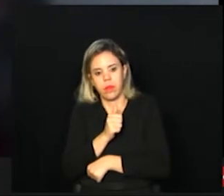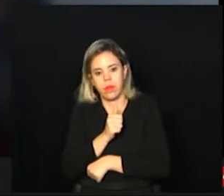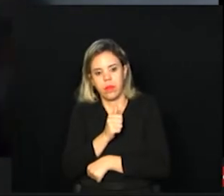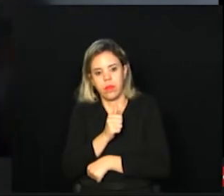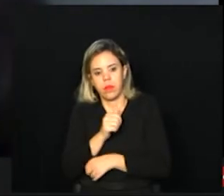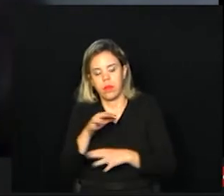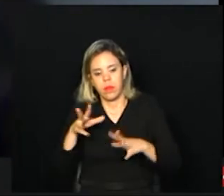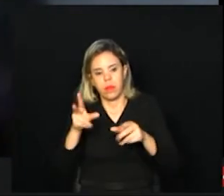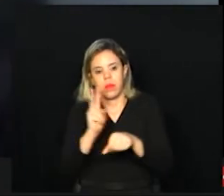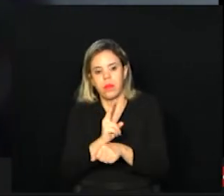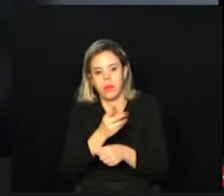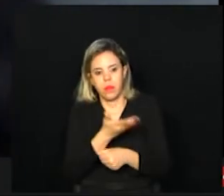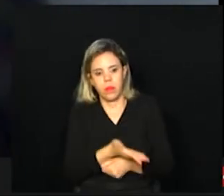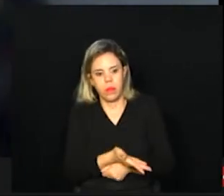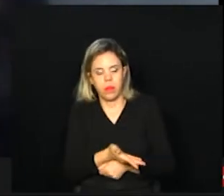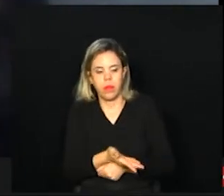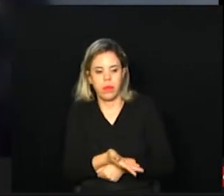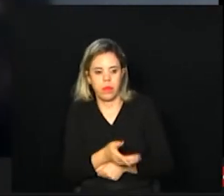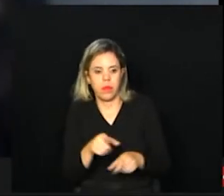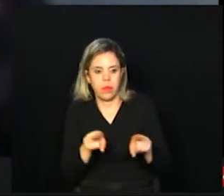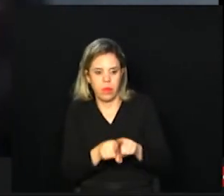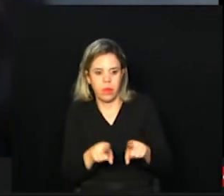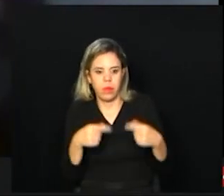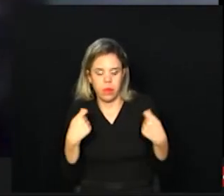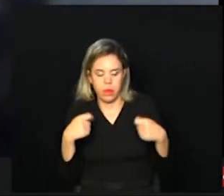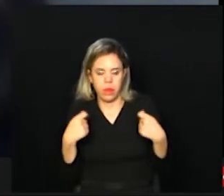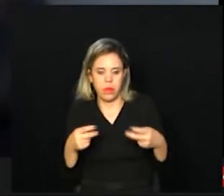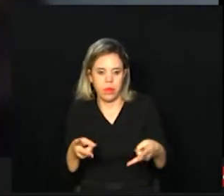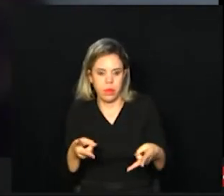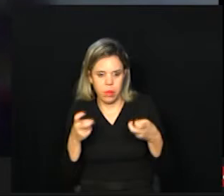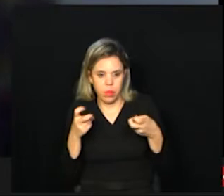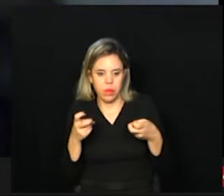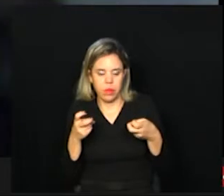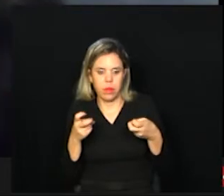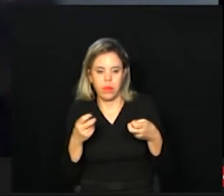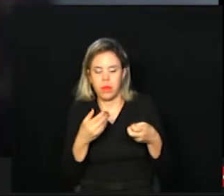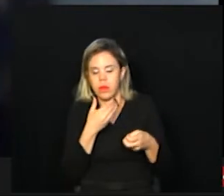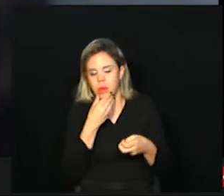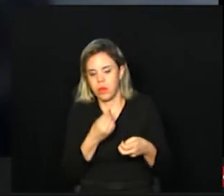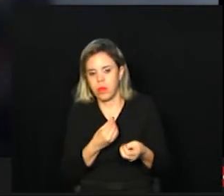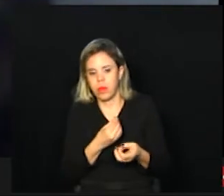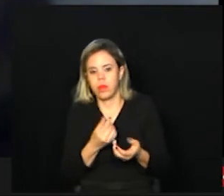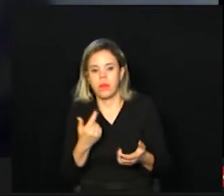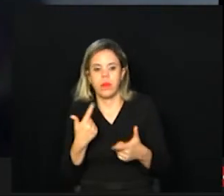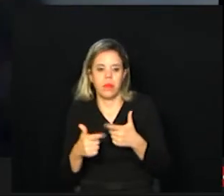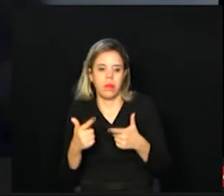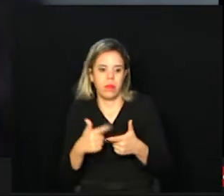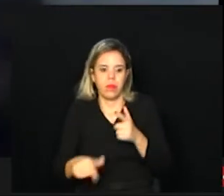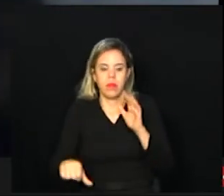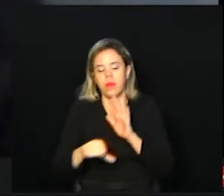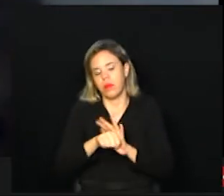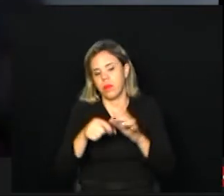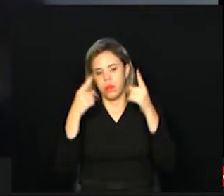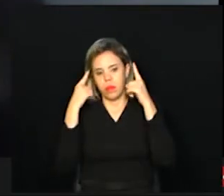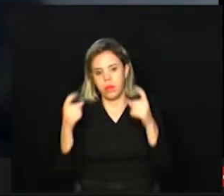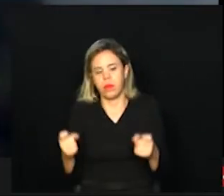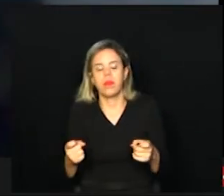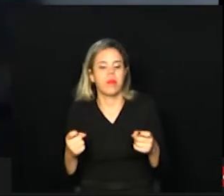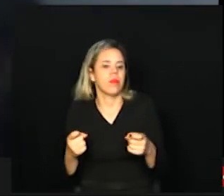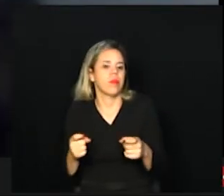para proteger. Só que a gente também precisa olhar para esses homens que cometem a violência, até porque